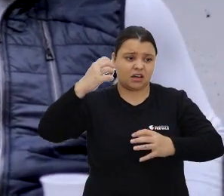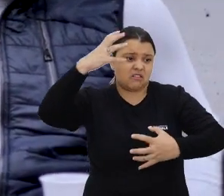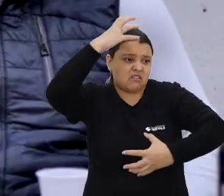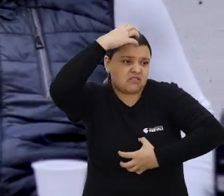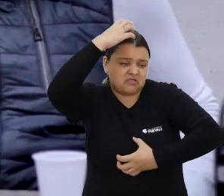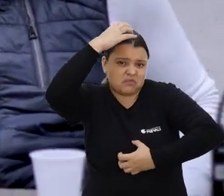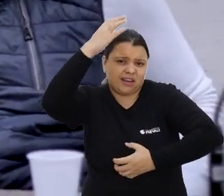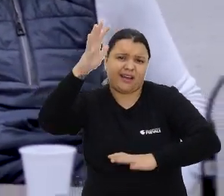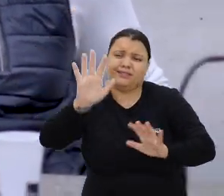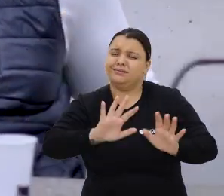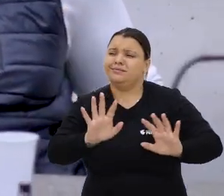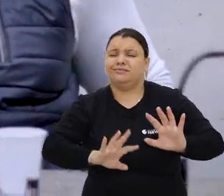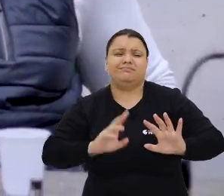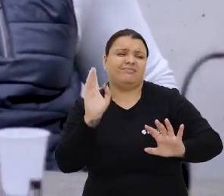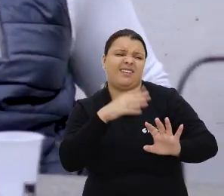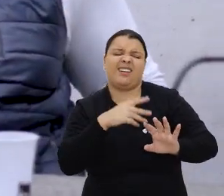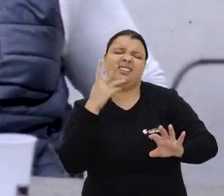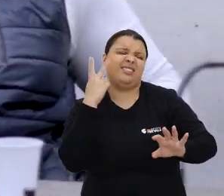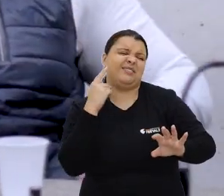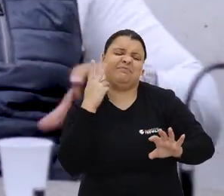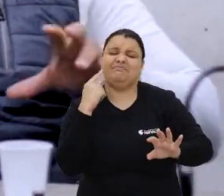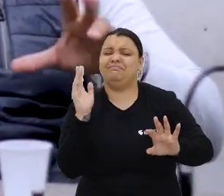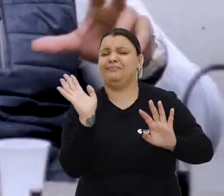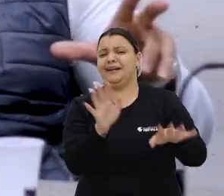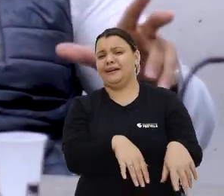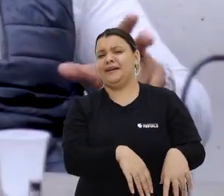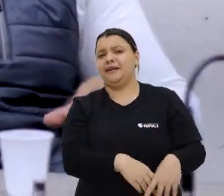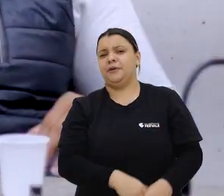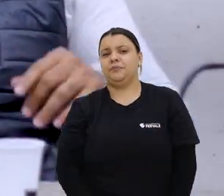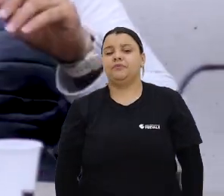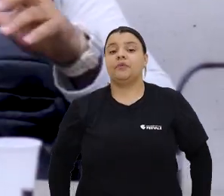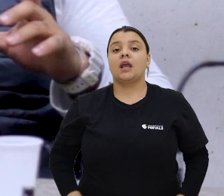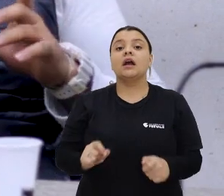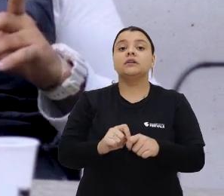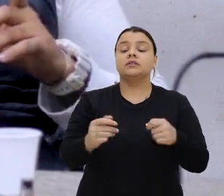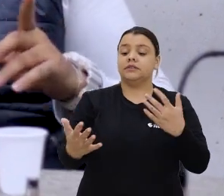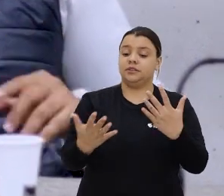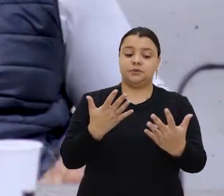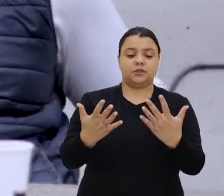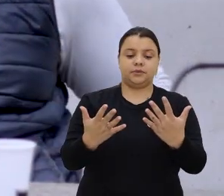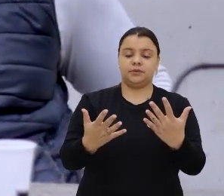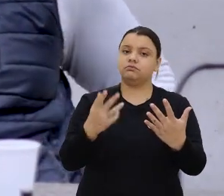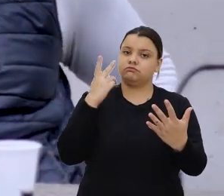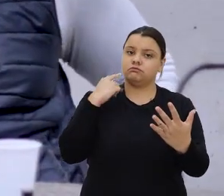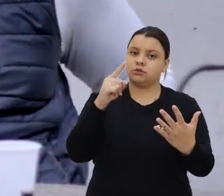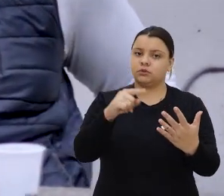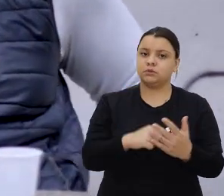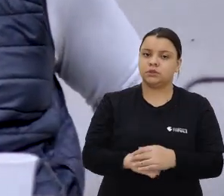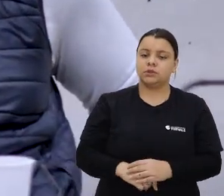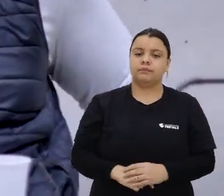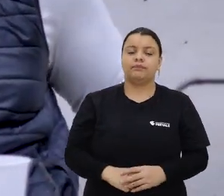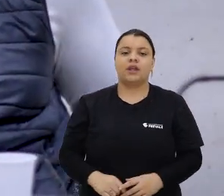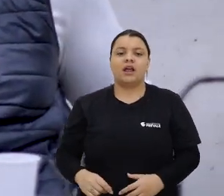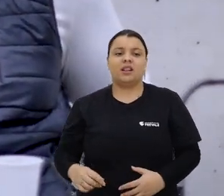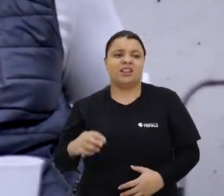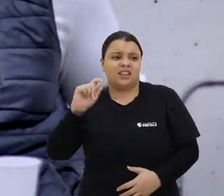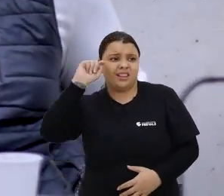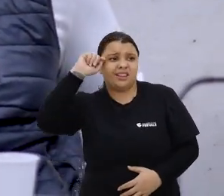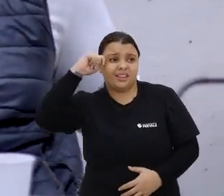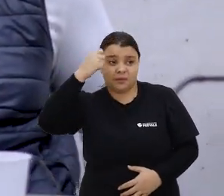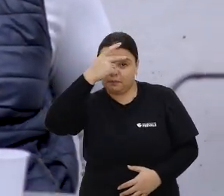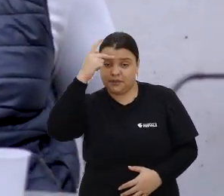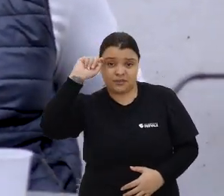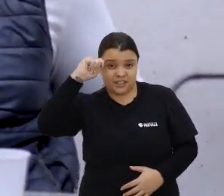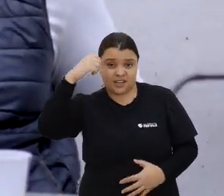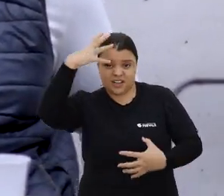porque eles estão acostumados, e ainda faz uma analogia. Eu me lembro até hoje da frase dele. Chamar negro de macaco não é